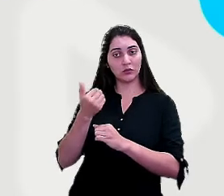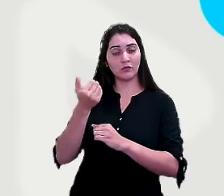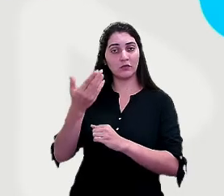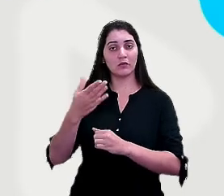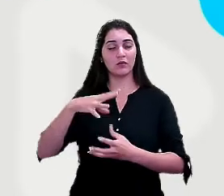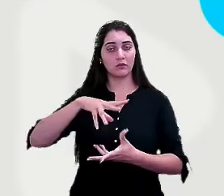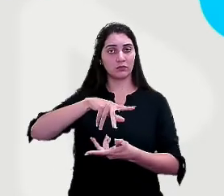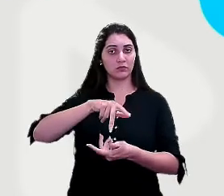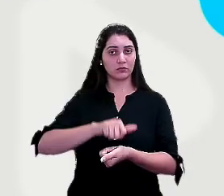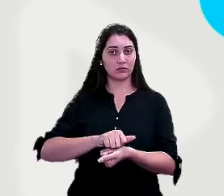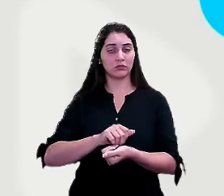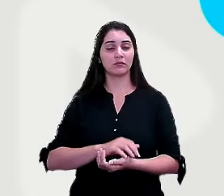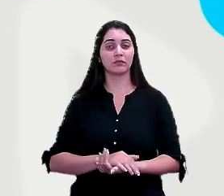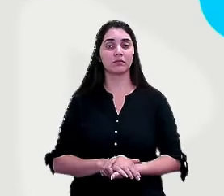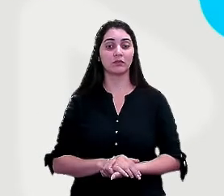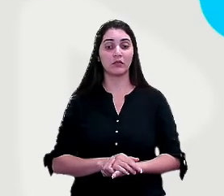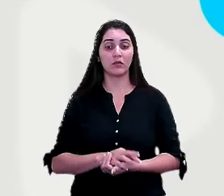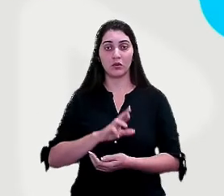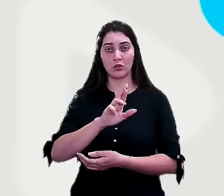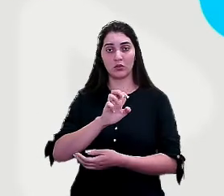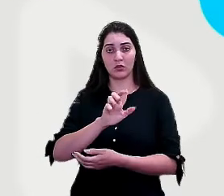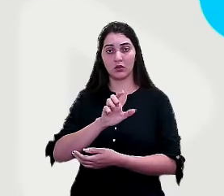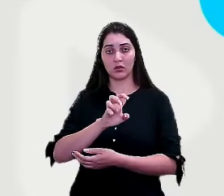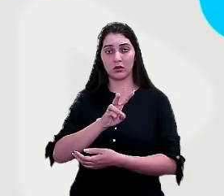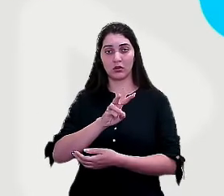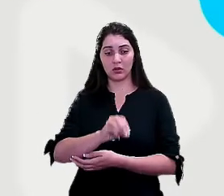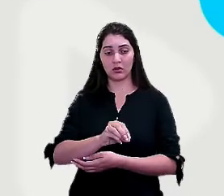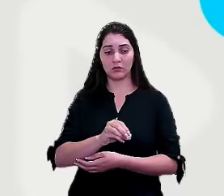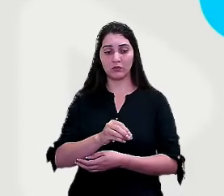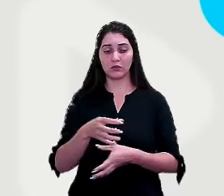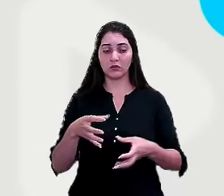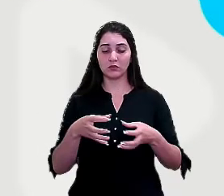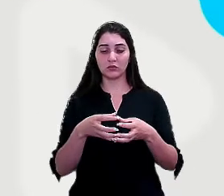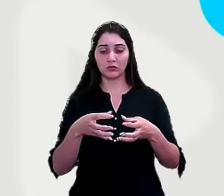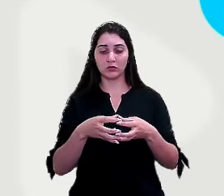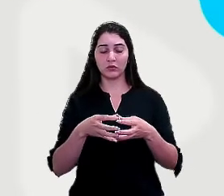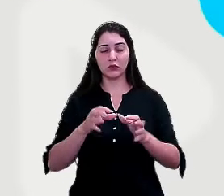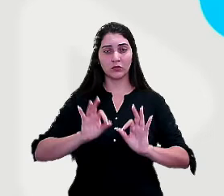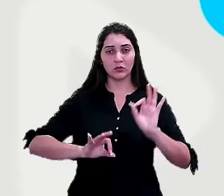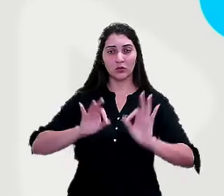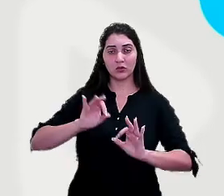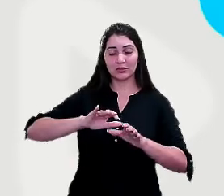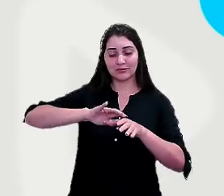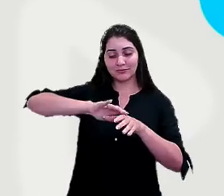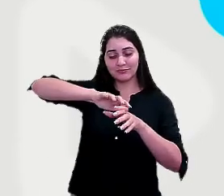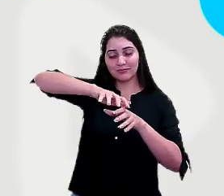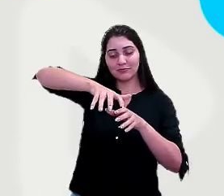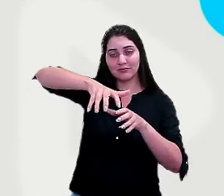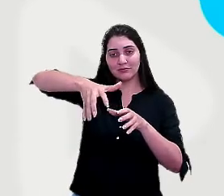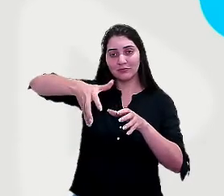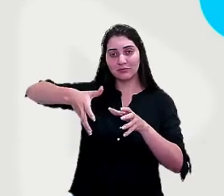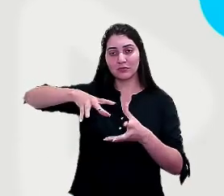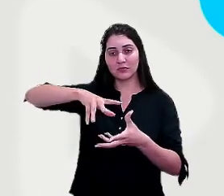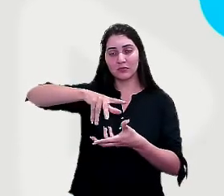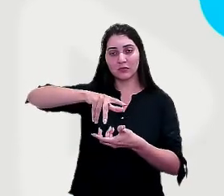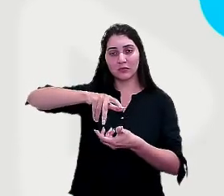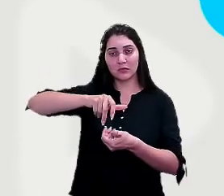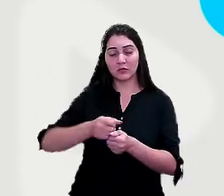E ainda, o relevo é o conjunto das formas da crosta terrestre manifestando-se desde os fundos